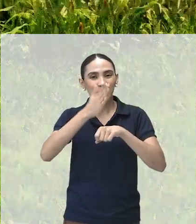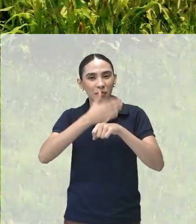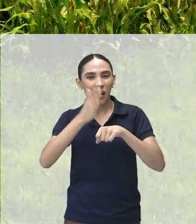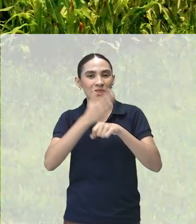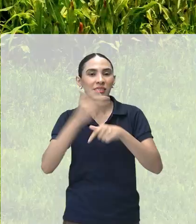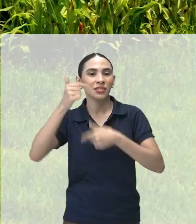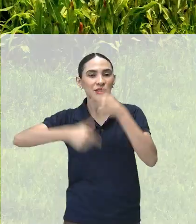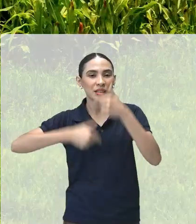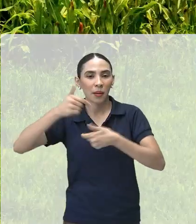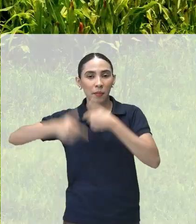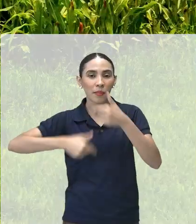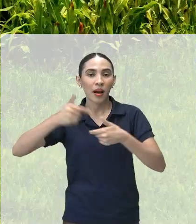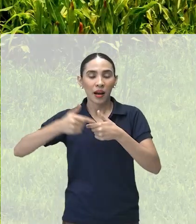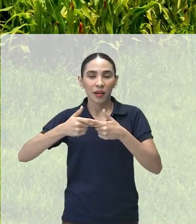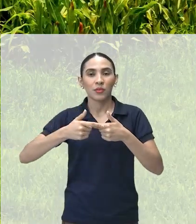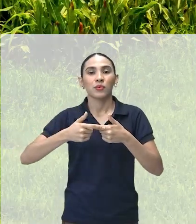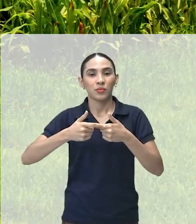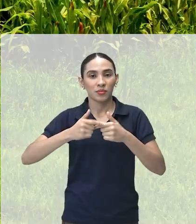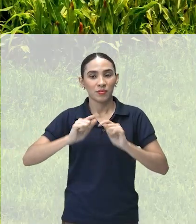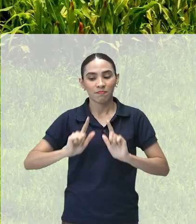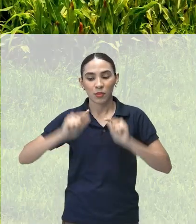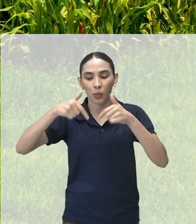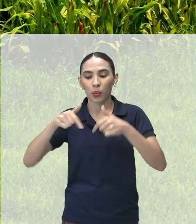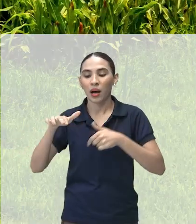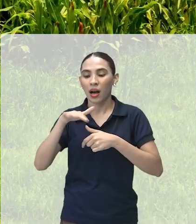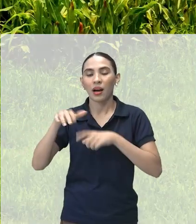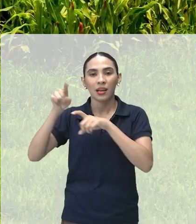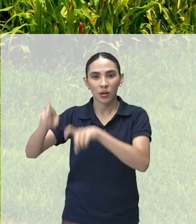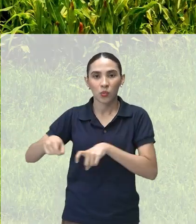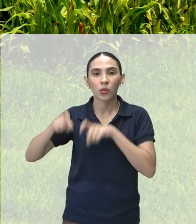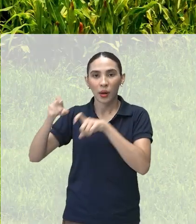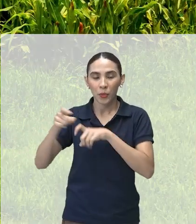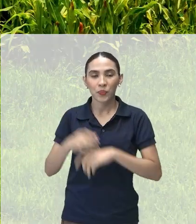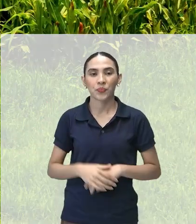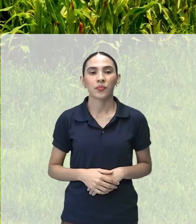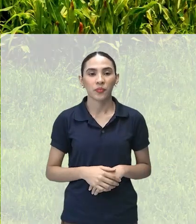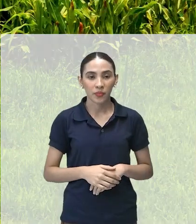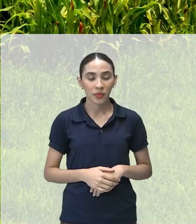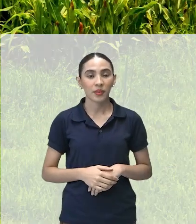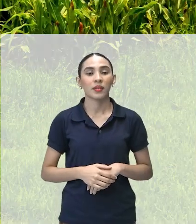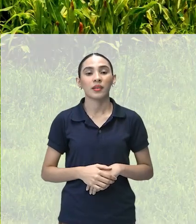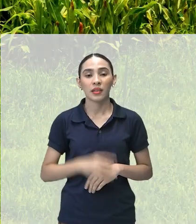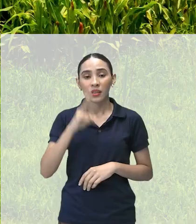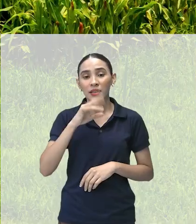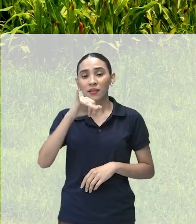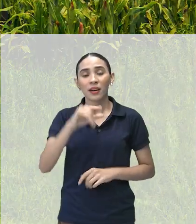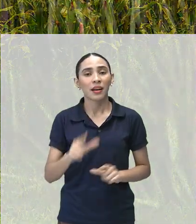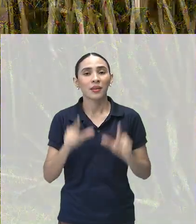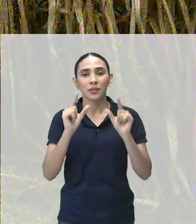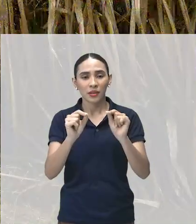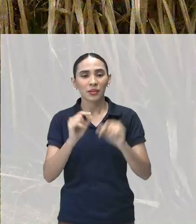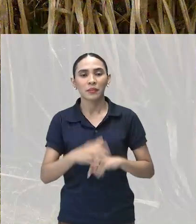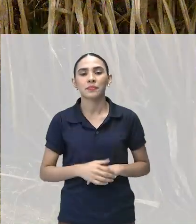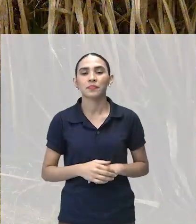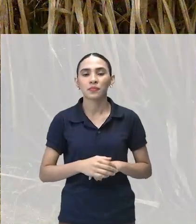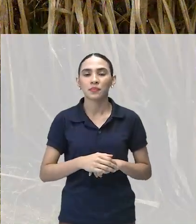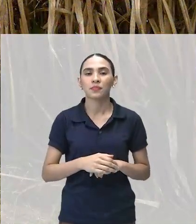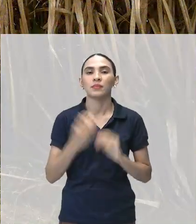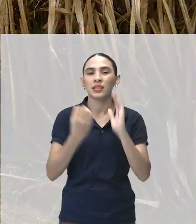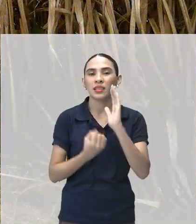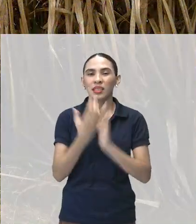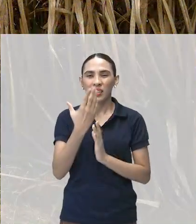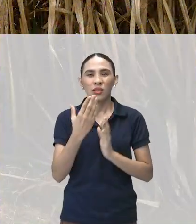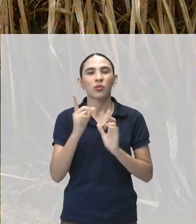né, que são exercidas no campo, na zona rural, tá? E isso acabou, gente, surgindo